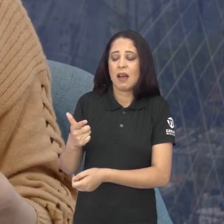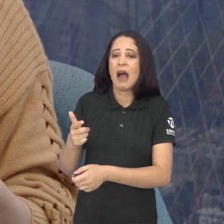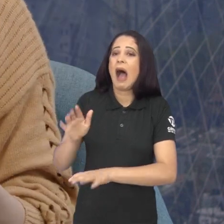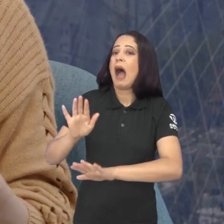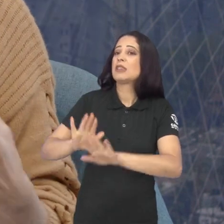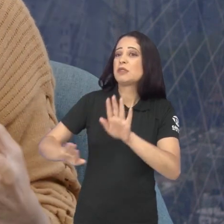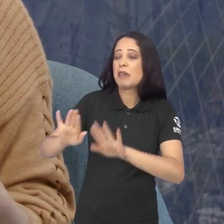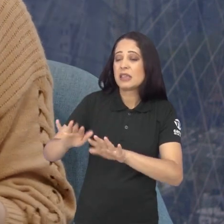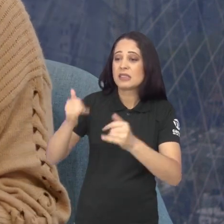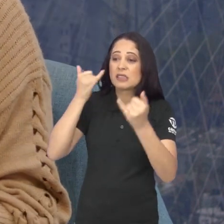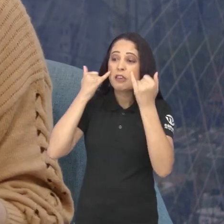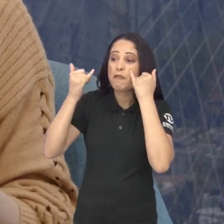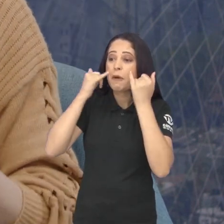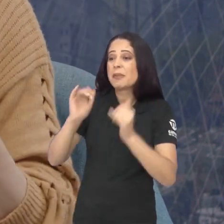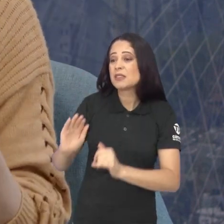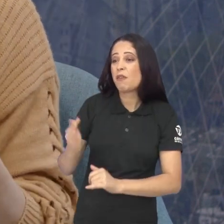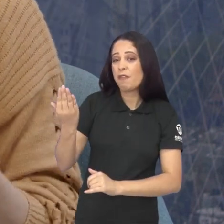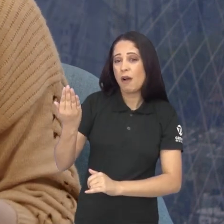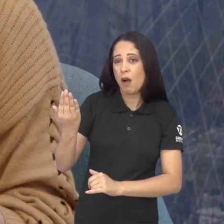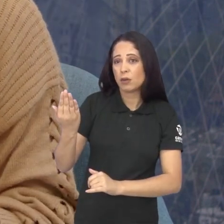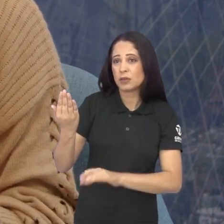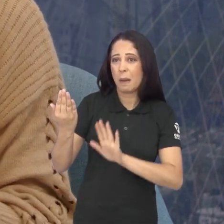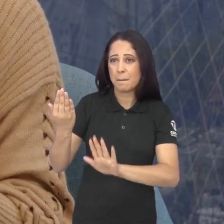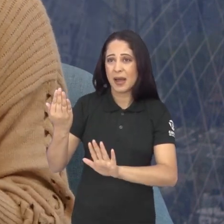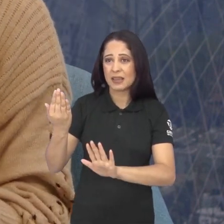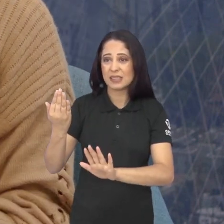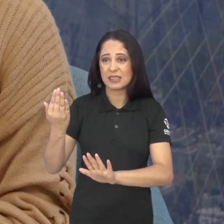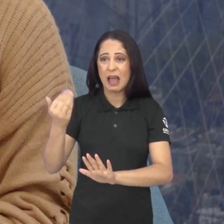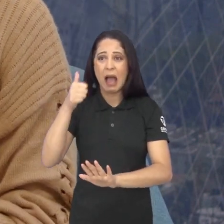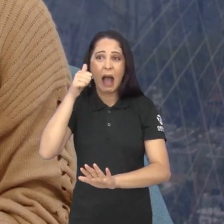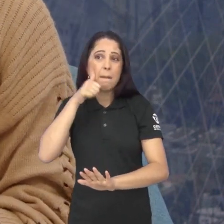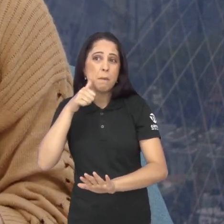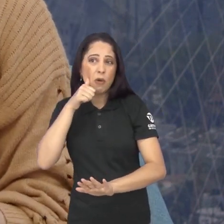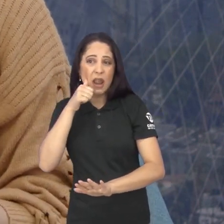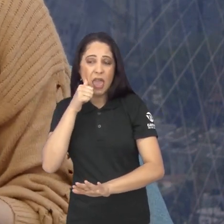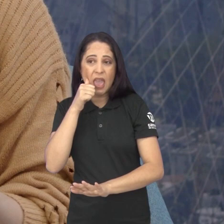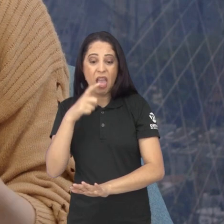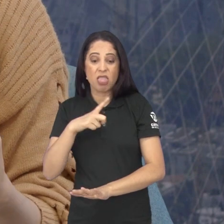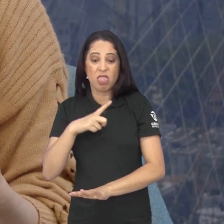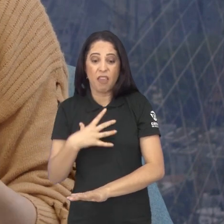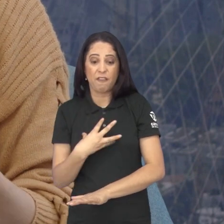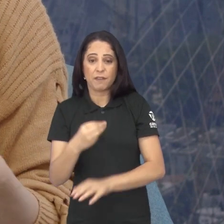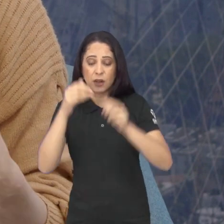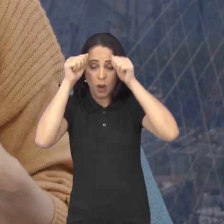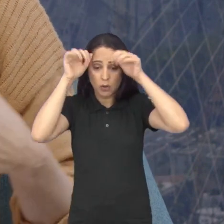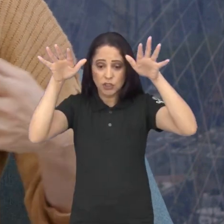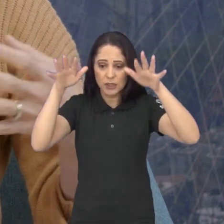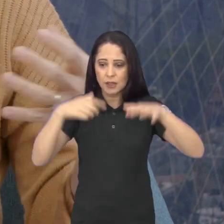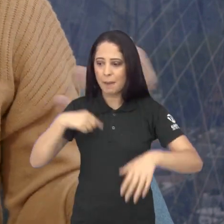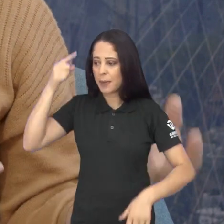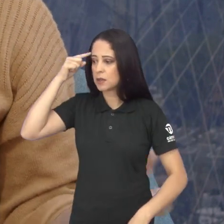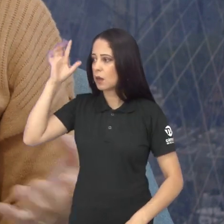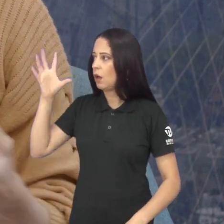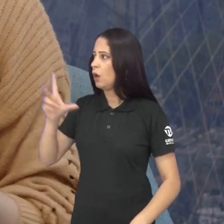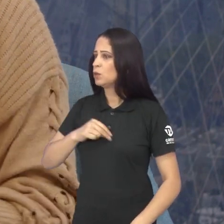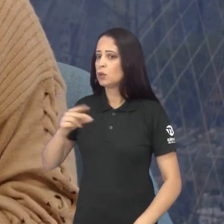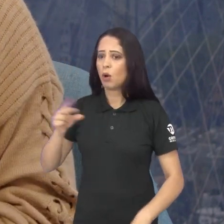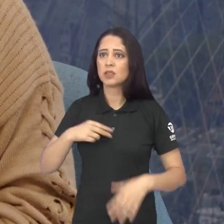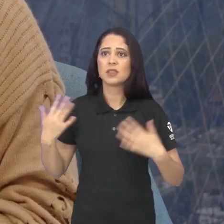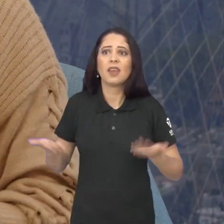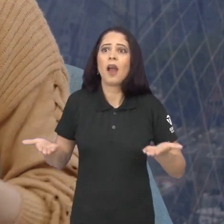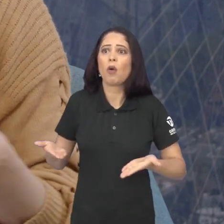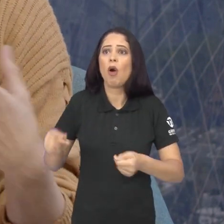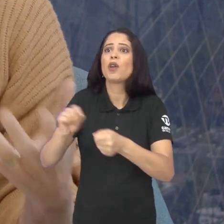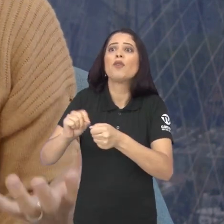informações desencontradas a respeito do que é ser mãe de uma criança autista, aí você fala assim, meu Deus, agora tudo que eu sabia, eu acho que eu não